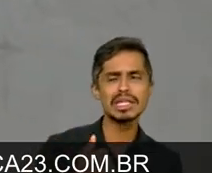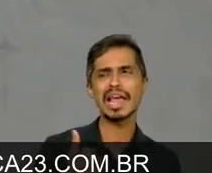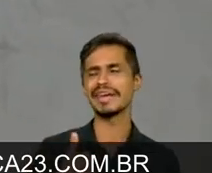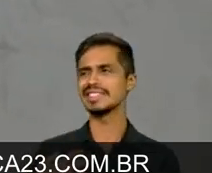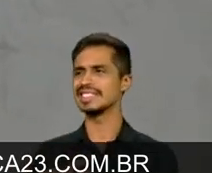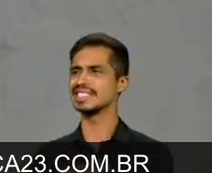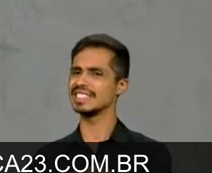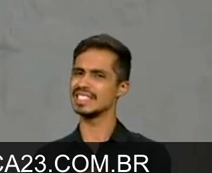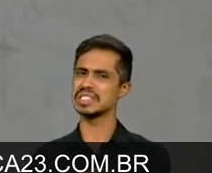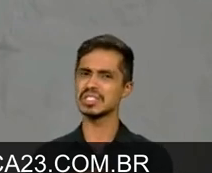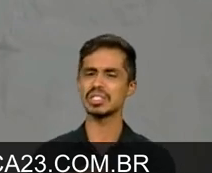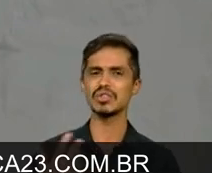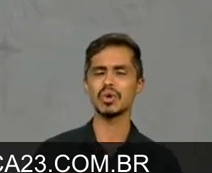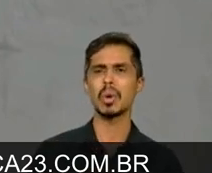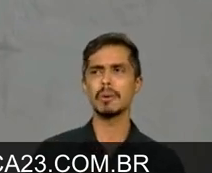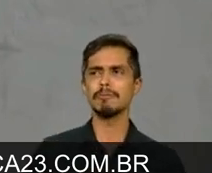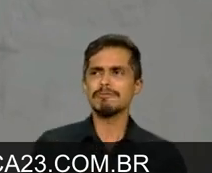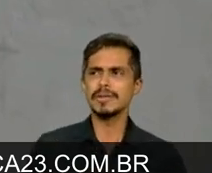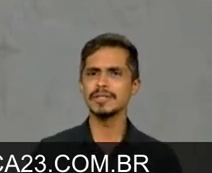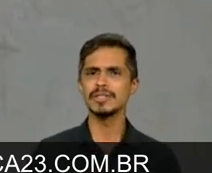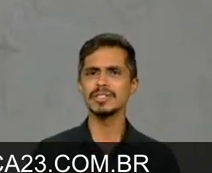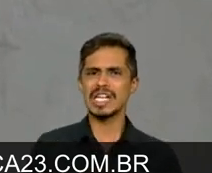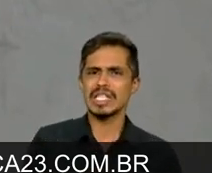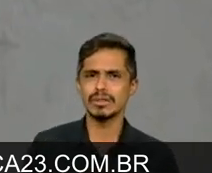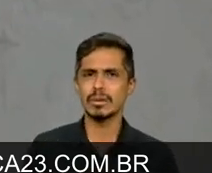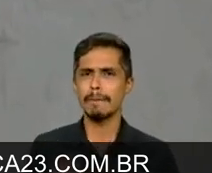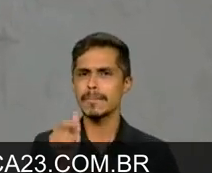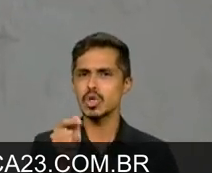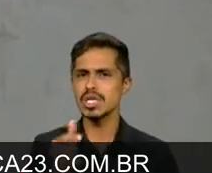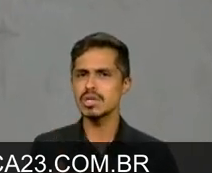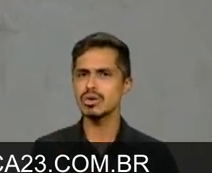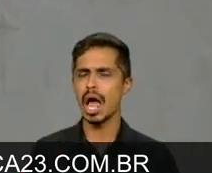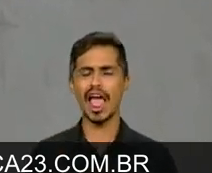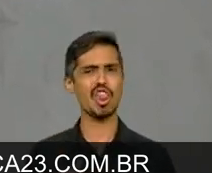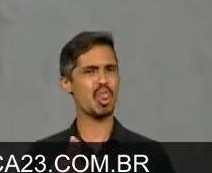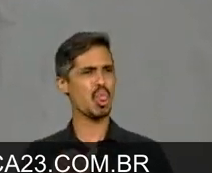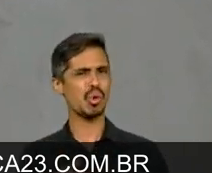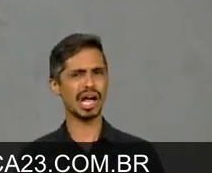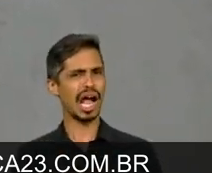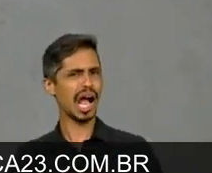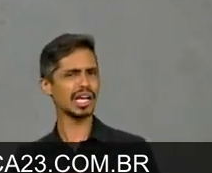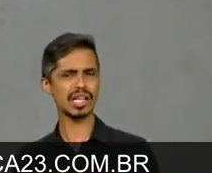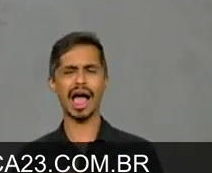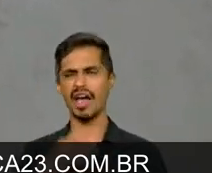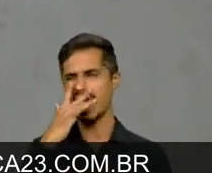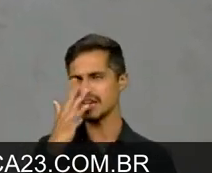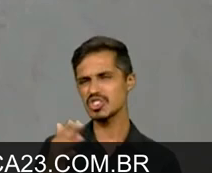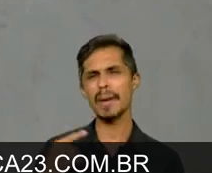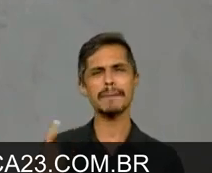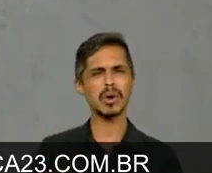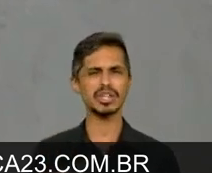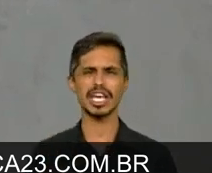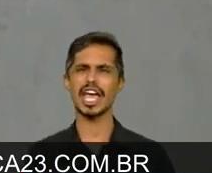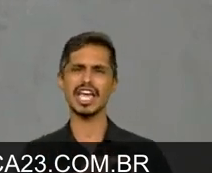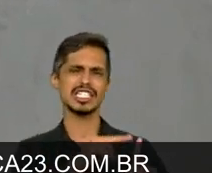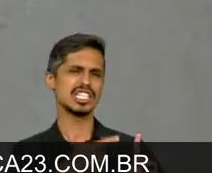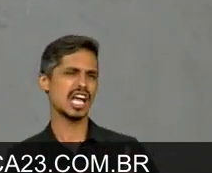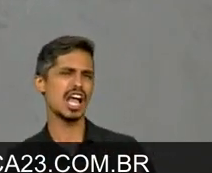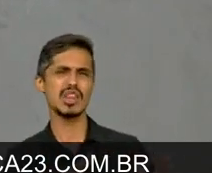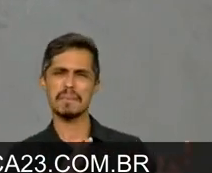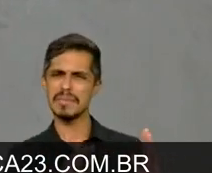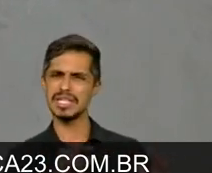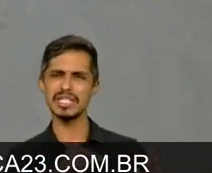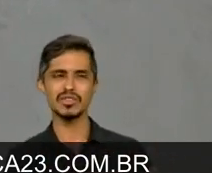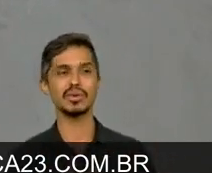a sentir um escape. Isso nunca tinha acontecido comigo. Aí, a princípio, eu falei, ah, isso deve ser por causa da gestação. Embora na gestação,